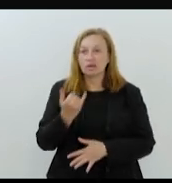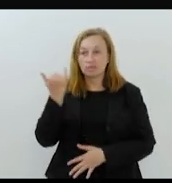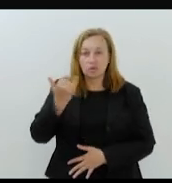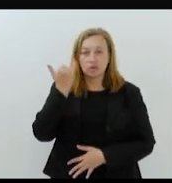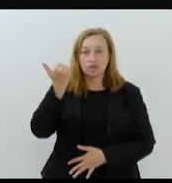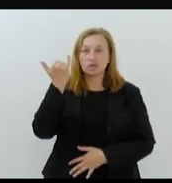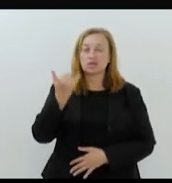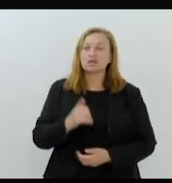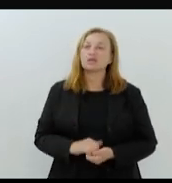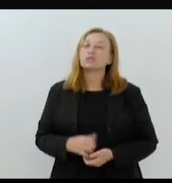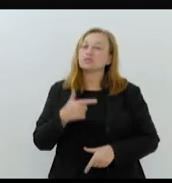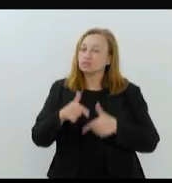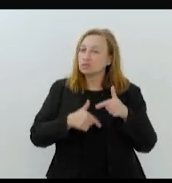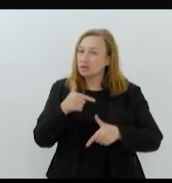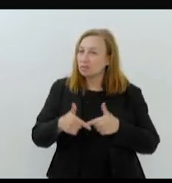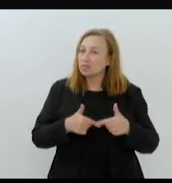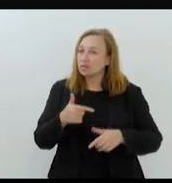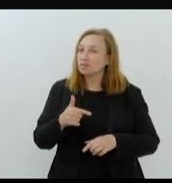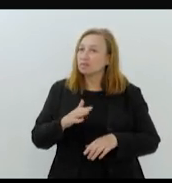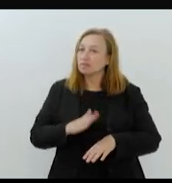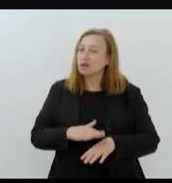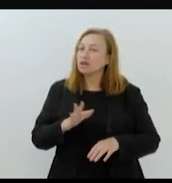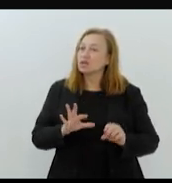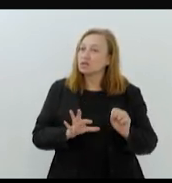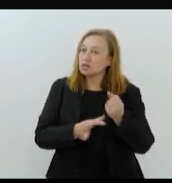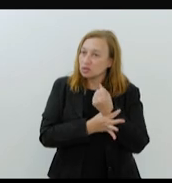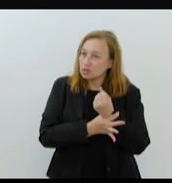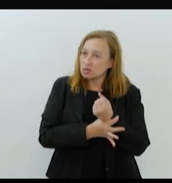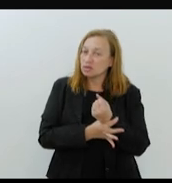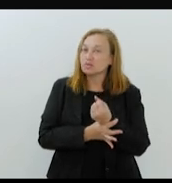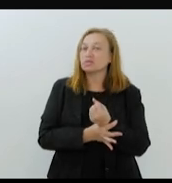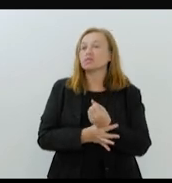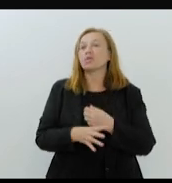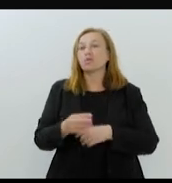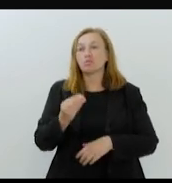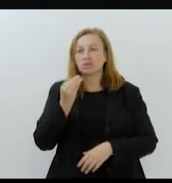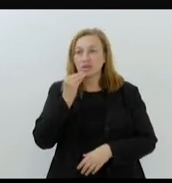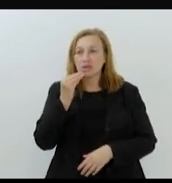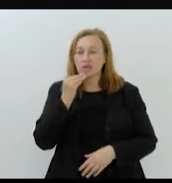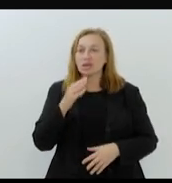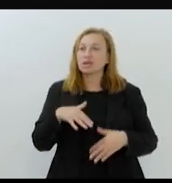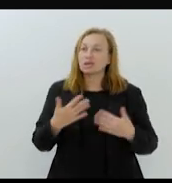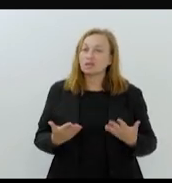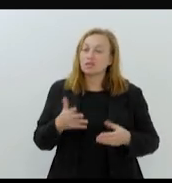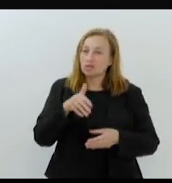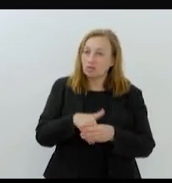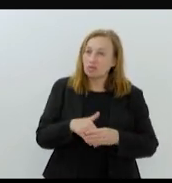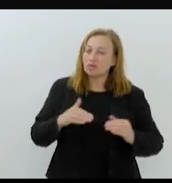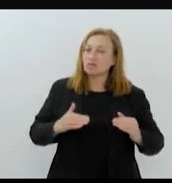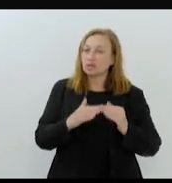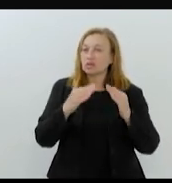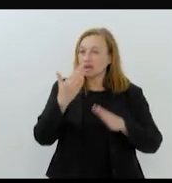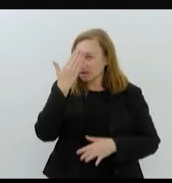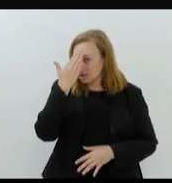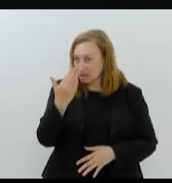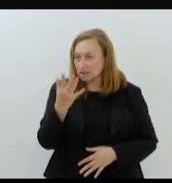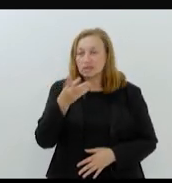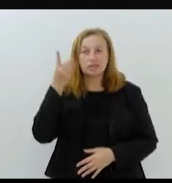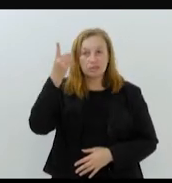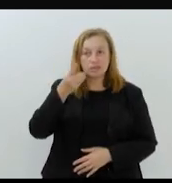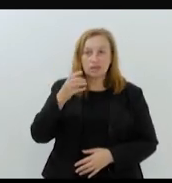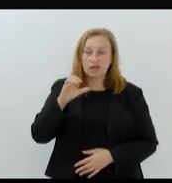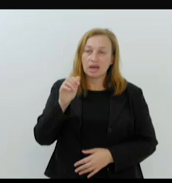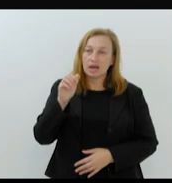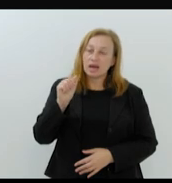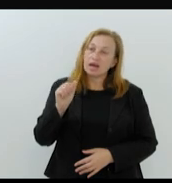importância, né, de um trabalho mais inclusivo, de mais oportunidades. Então, voto favorável, já agradecendo a deputada Carla, eram